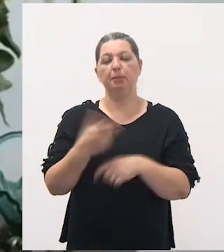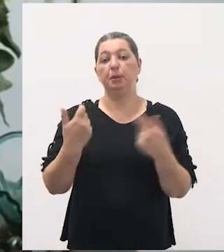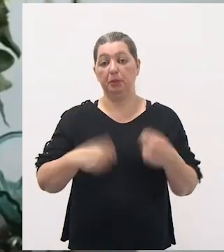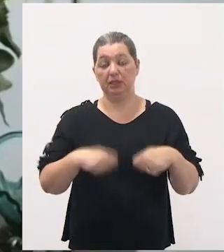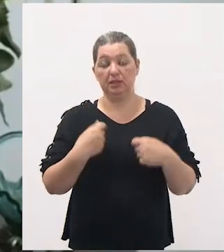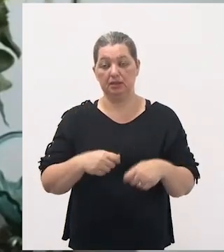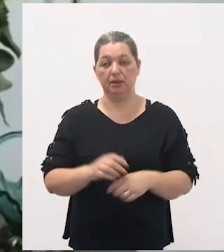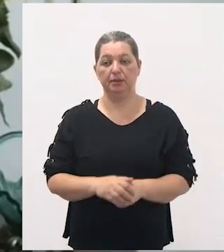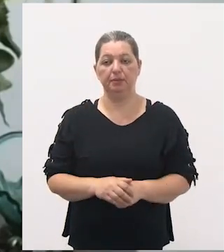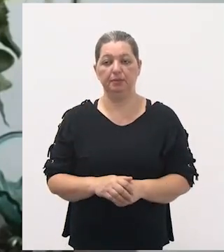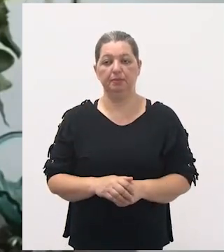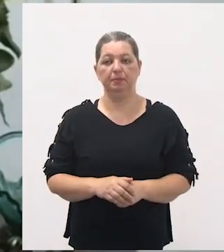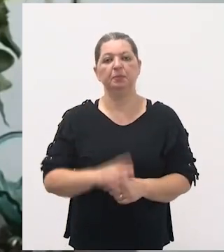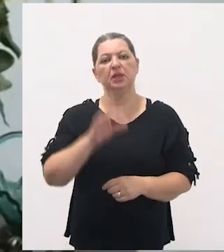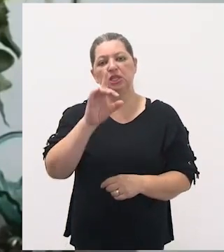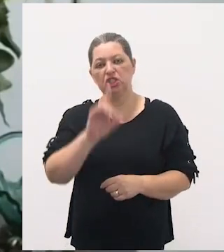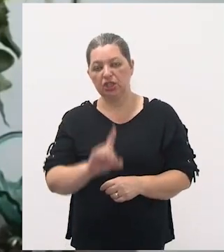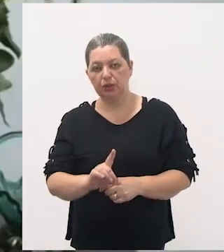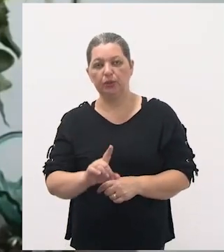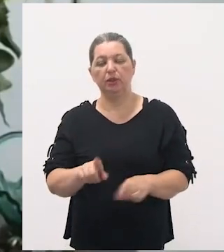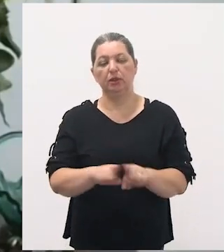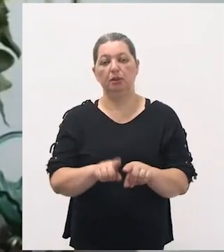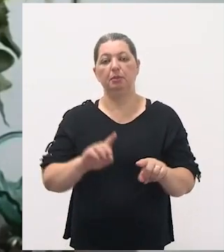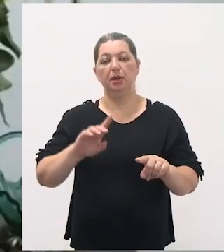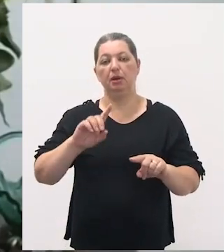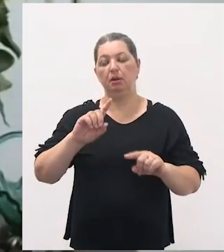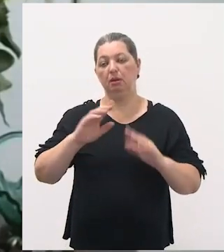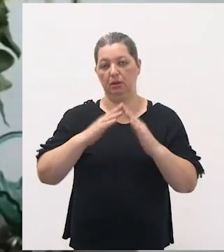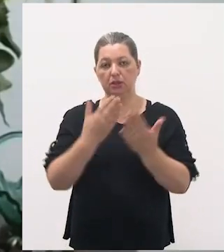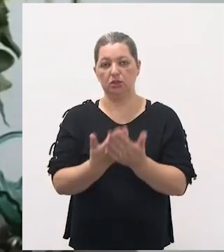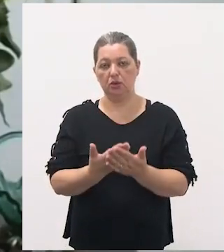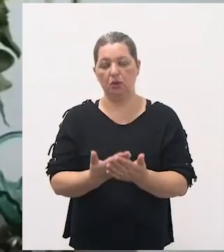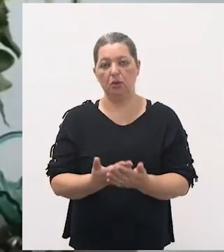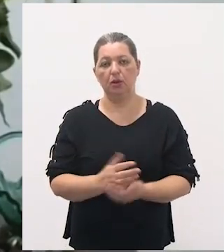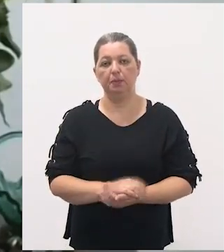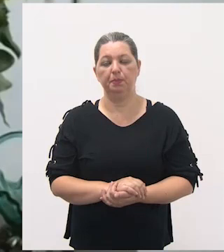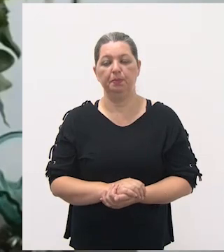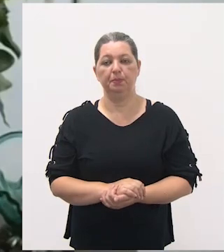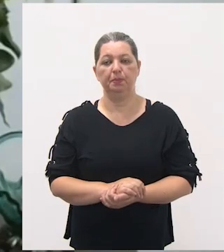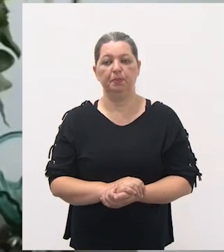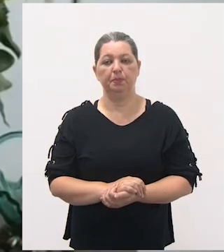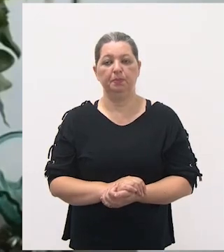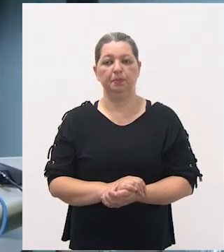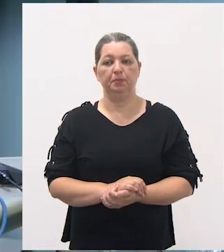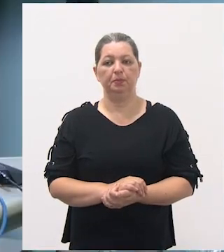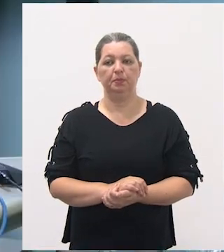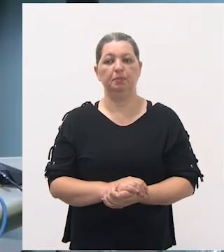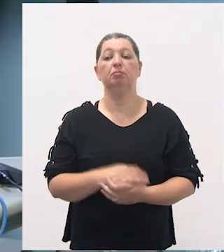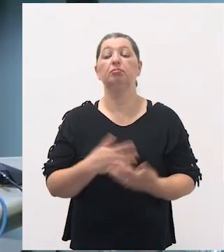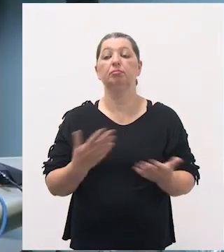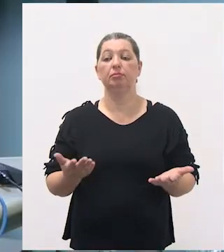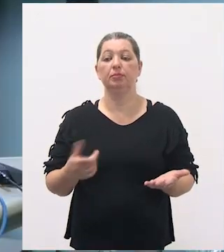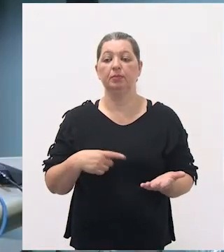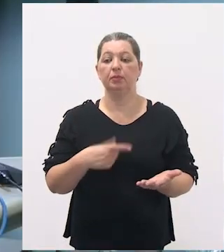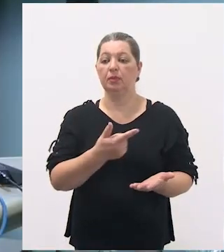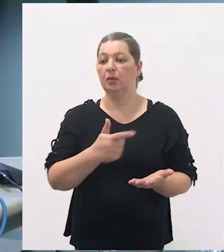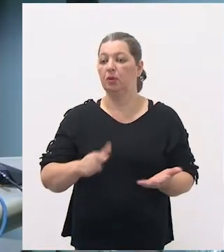ali, tanto nas diretorias quanto nas escolas. Cris? O que mais que temos?